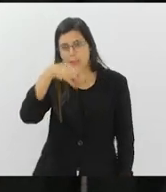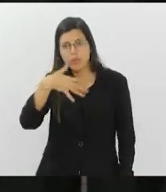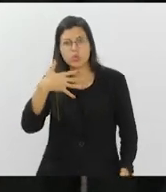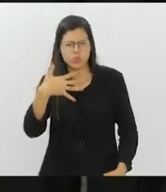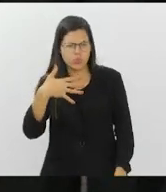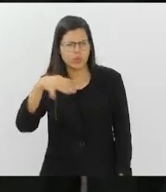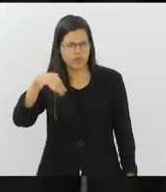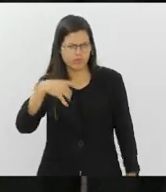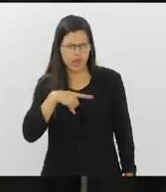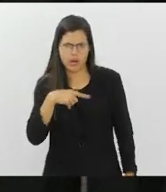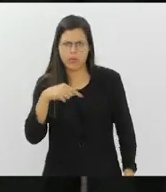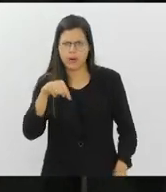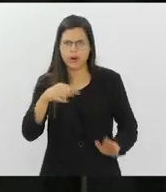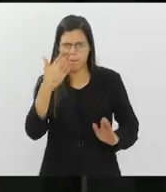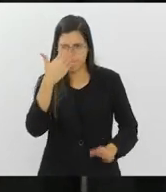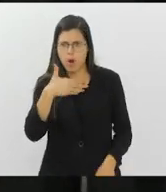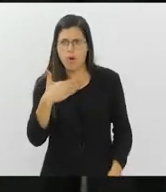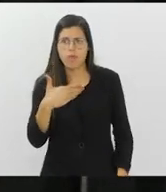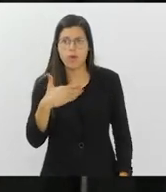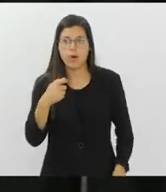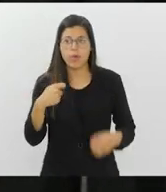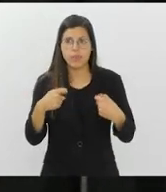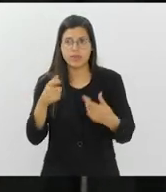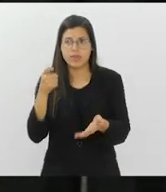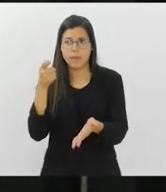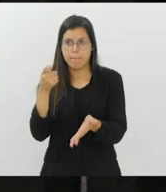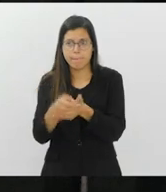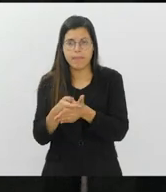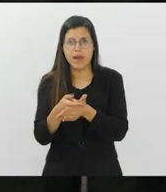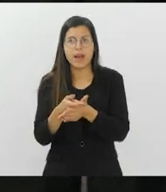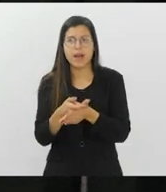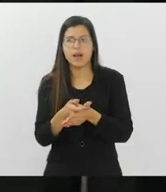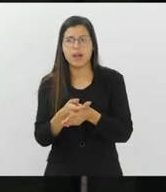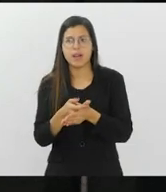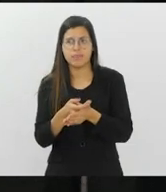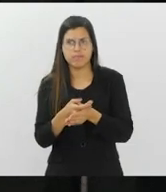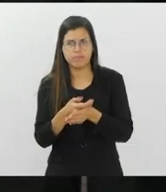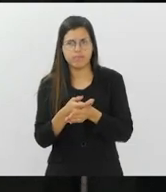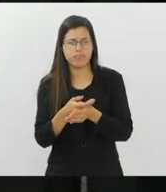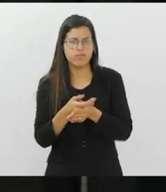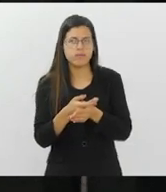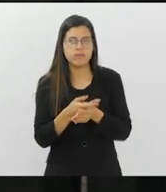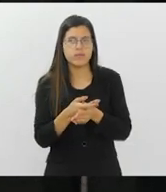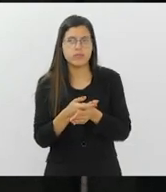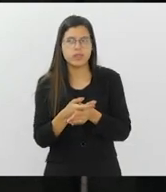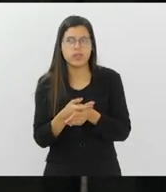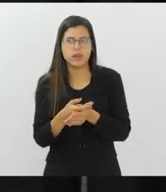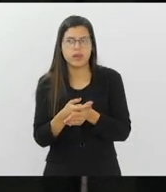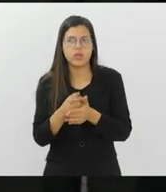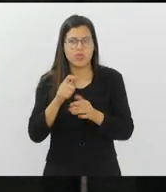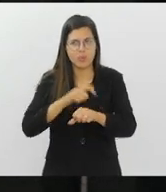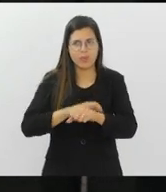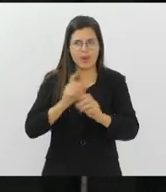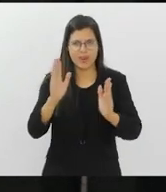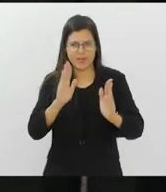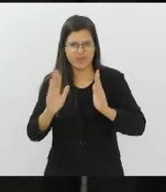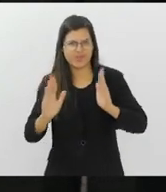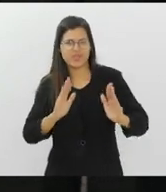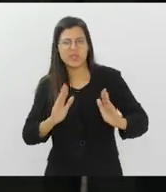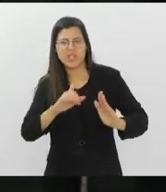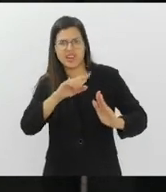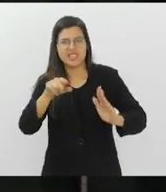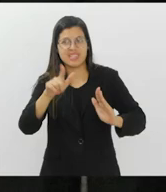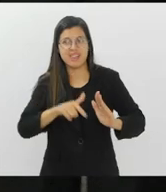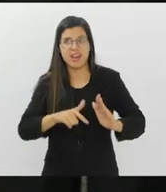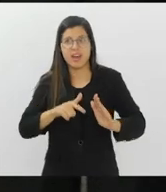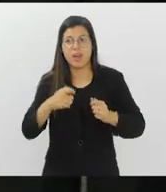aqui. Eu tive que pagar, na época que ele ficou desativado o plano, eu tive que pagar,